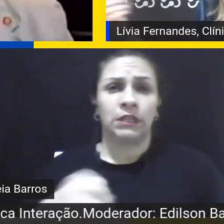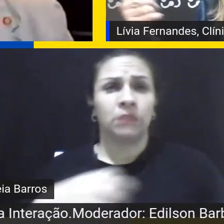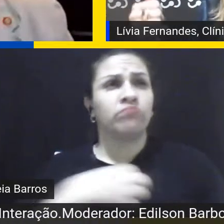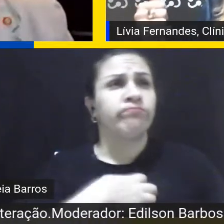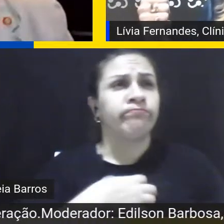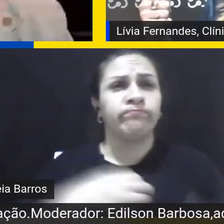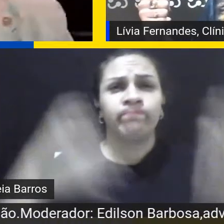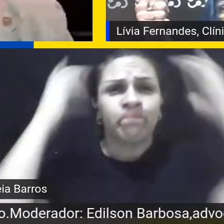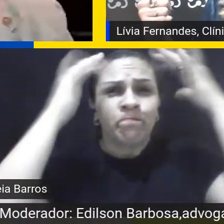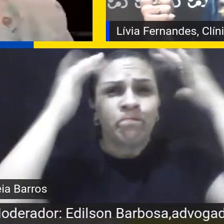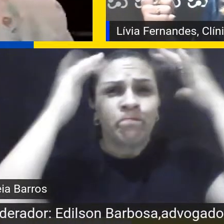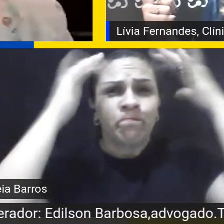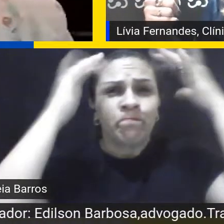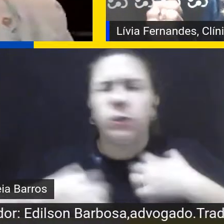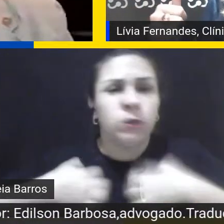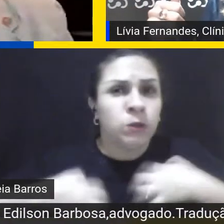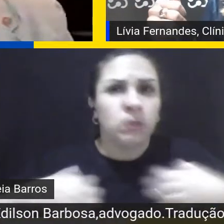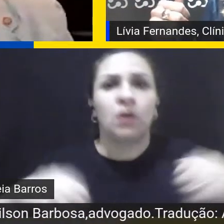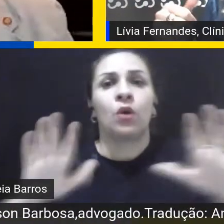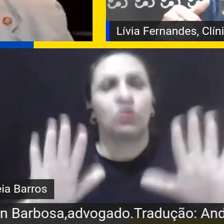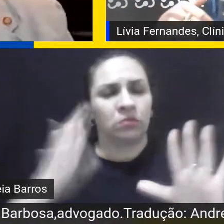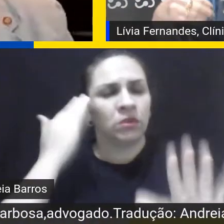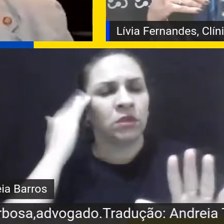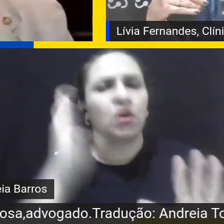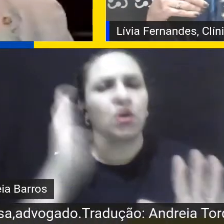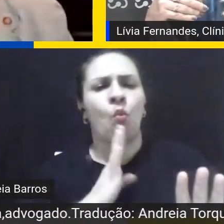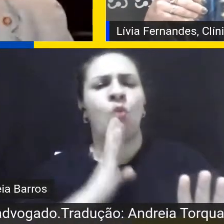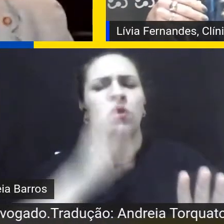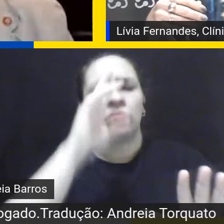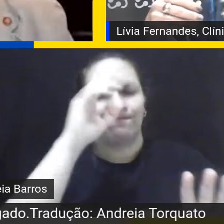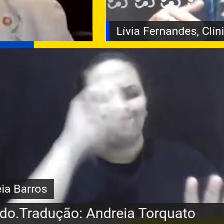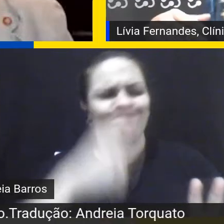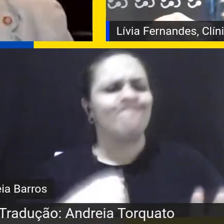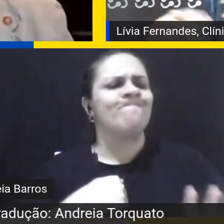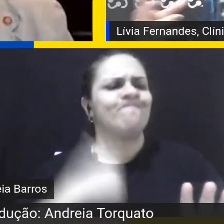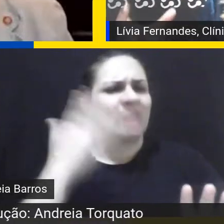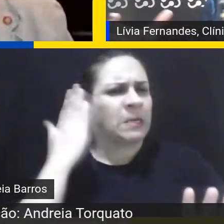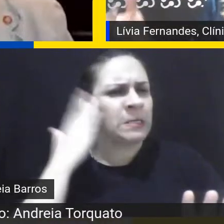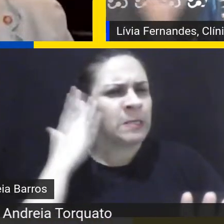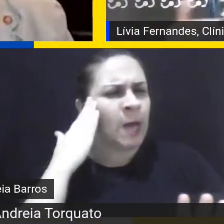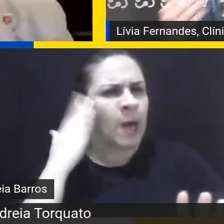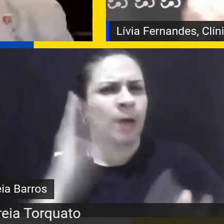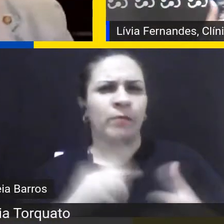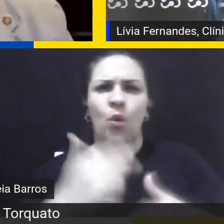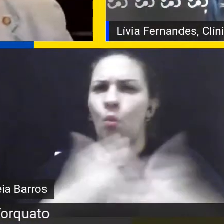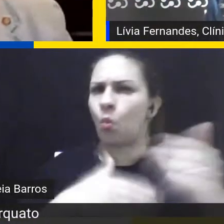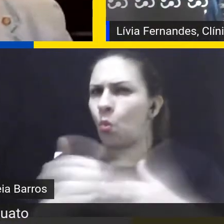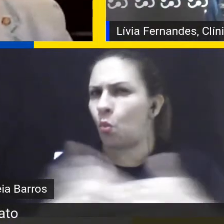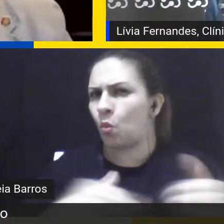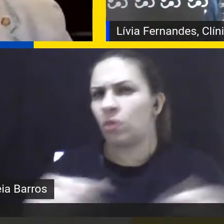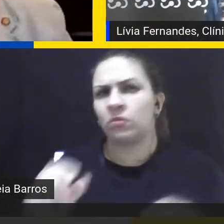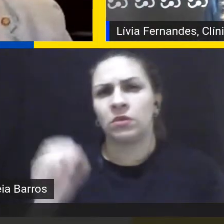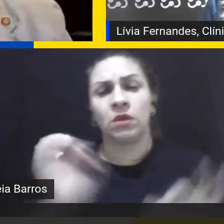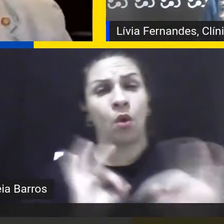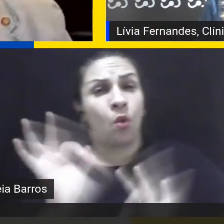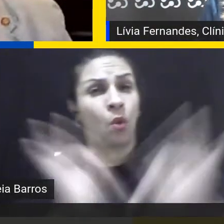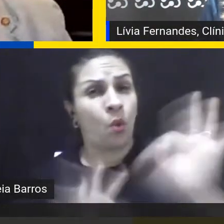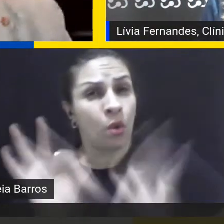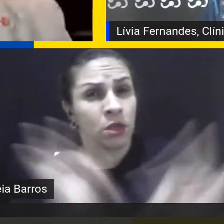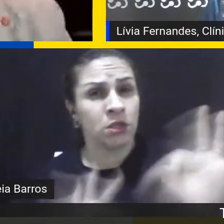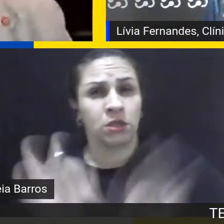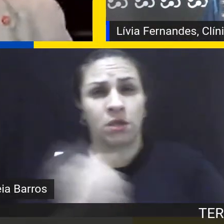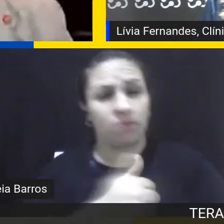descarga sensorial, quando eles vão ter qualquer tipo de crise, para eles se entenderem melhor.